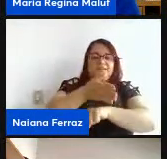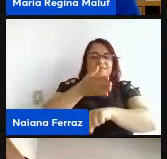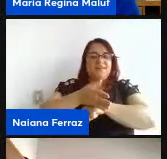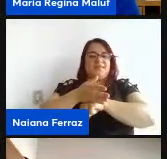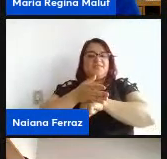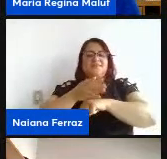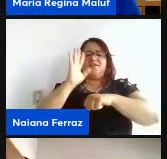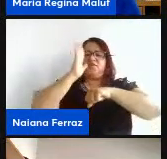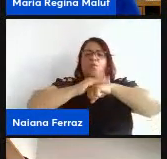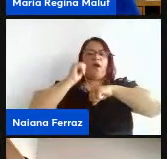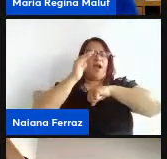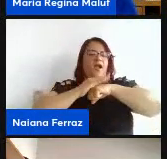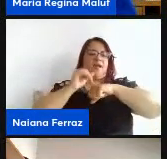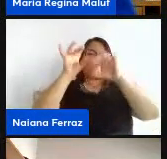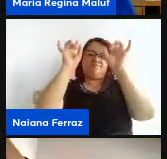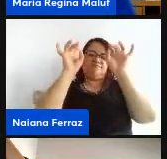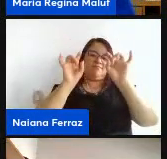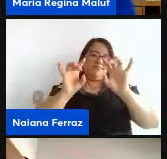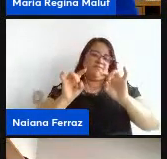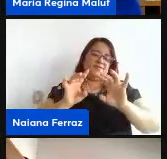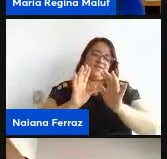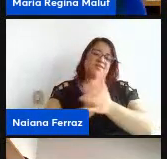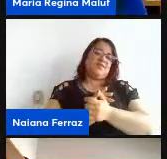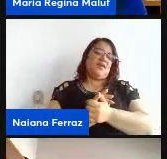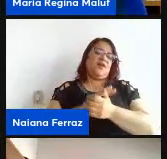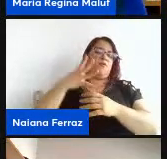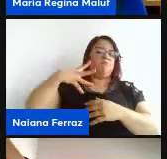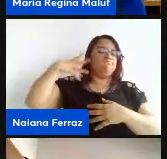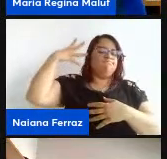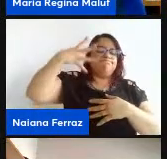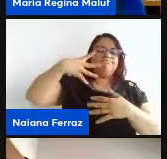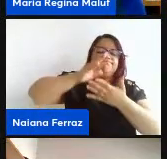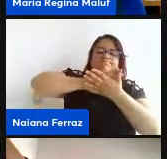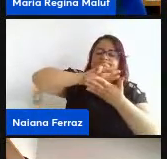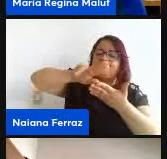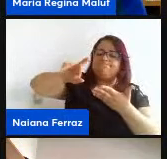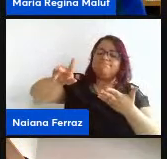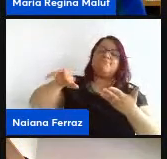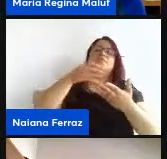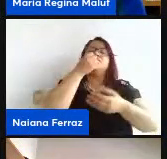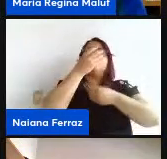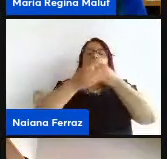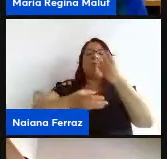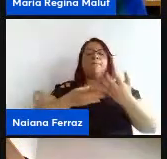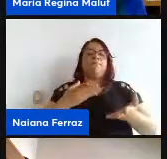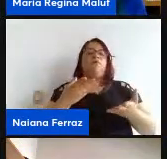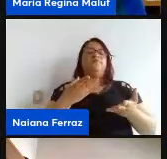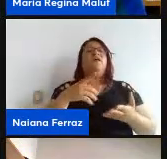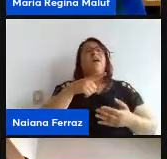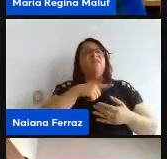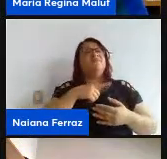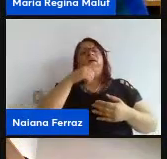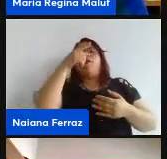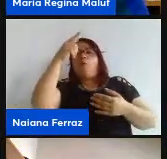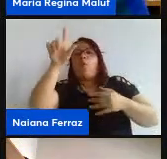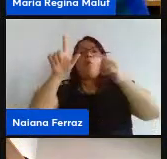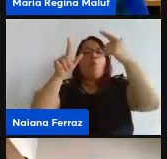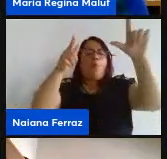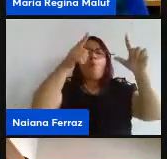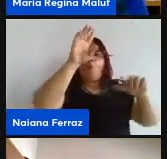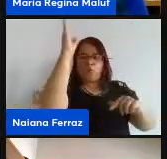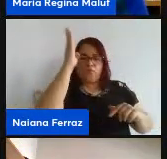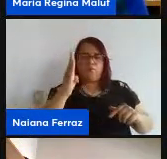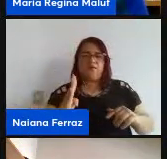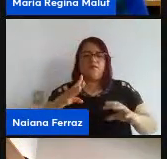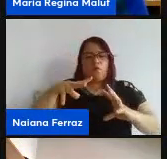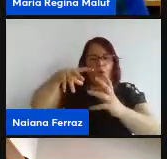esse evento, não pela temática, existem muitos bons eventos sobre alfabetização Brasil e mundo